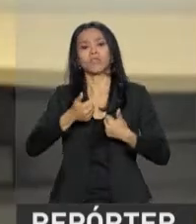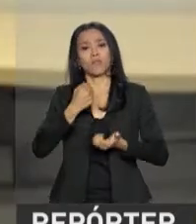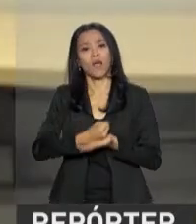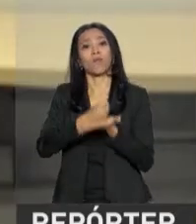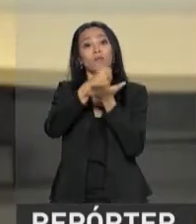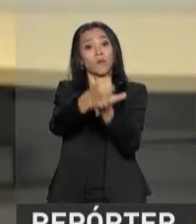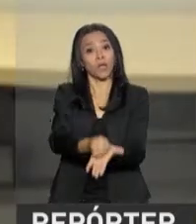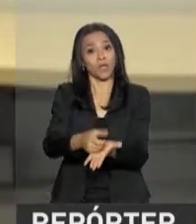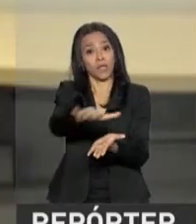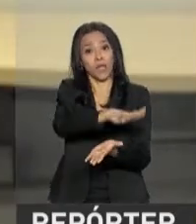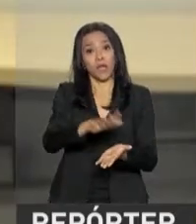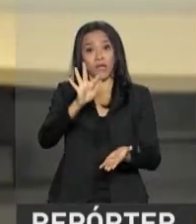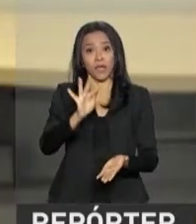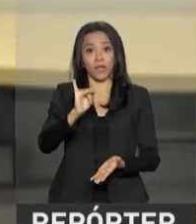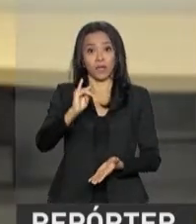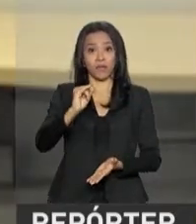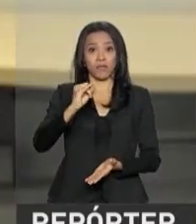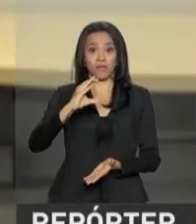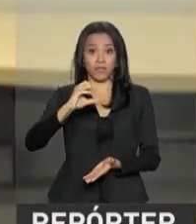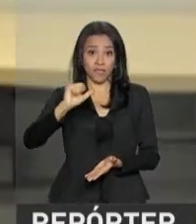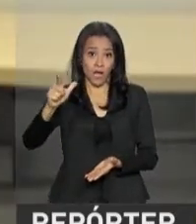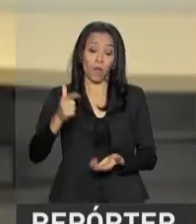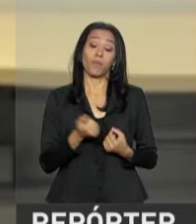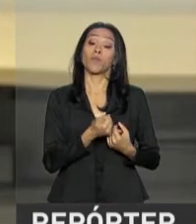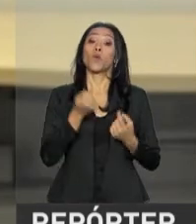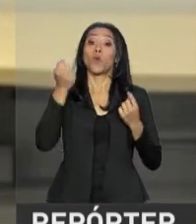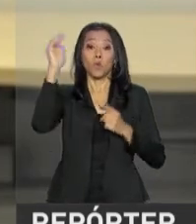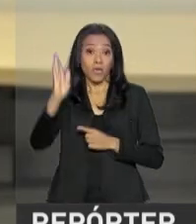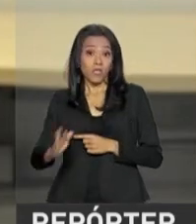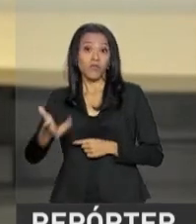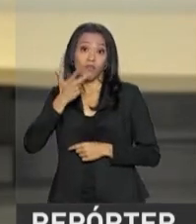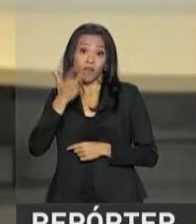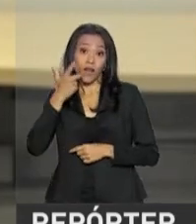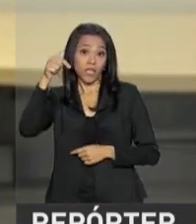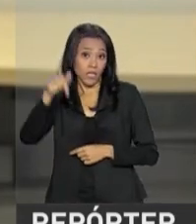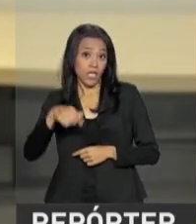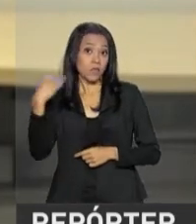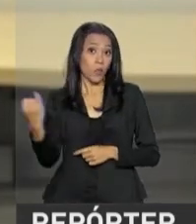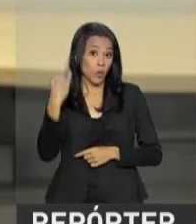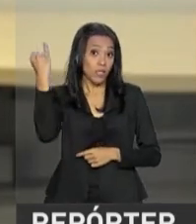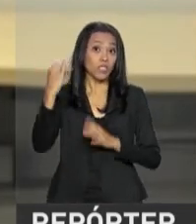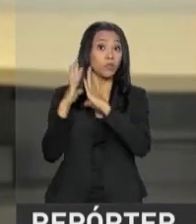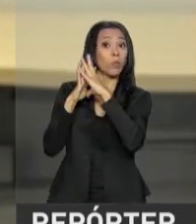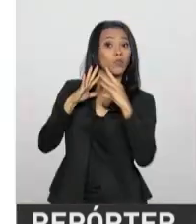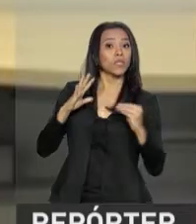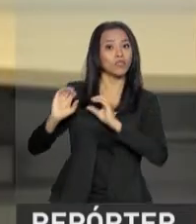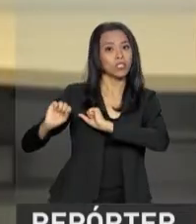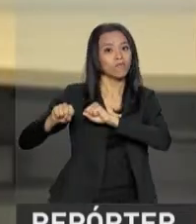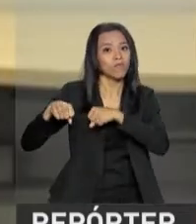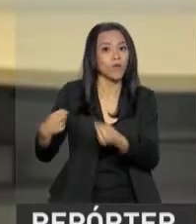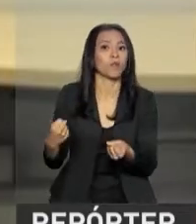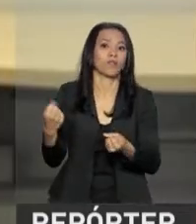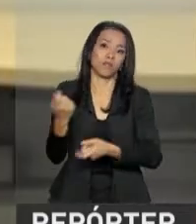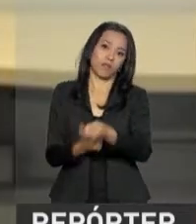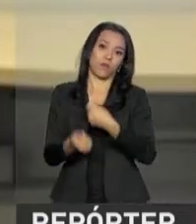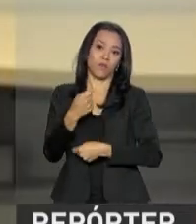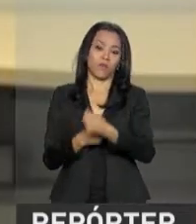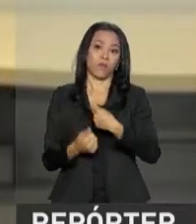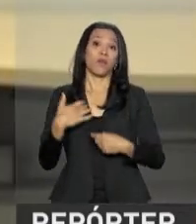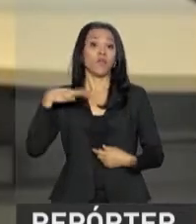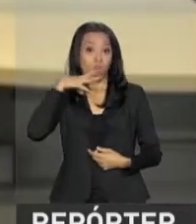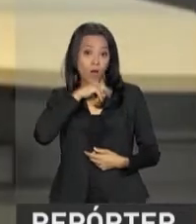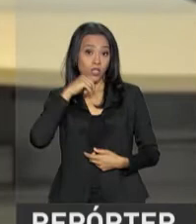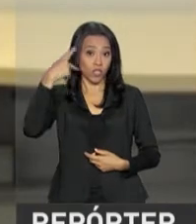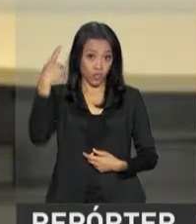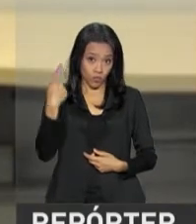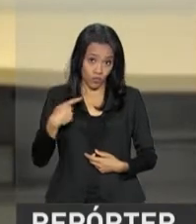O Brasil foi mencionado como um dos casos importantes de retomada do crescimento econômico. Eu acho que tanto nós como o